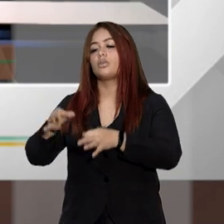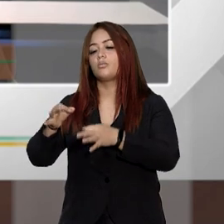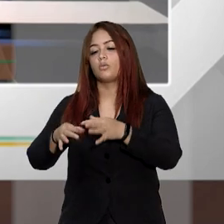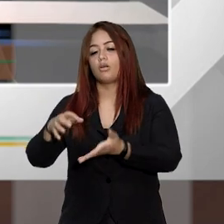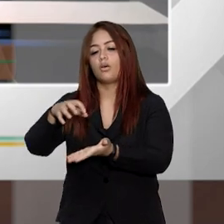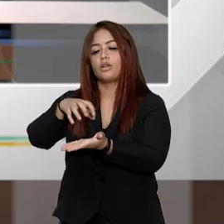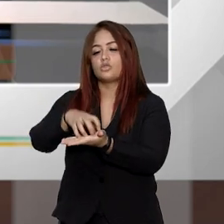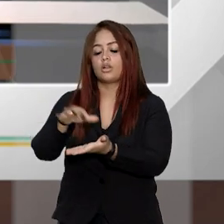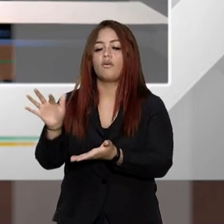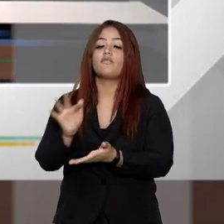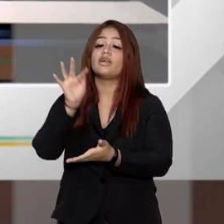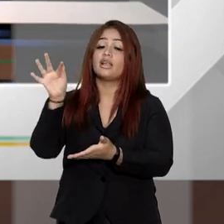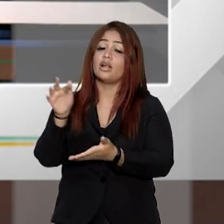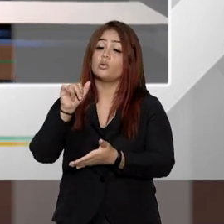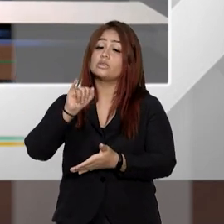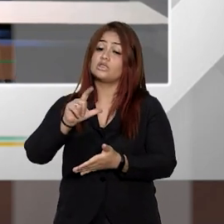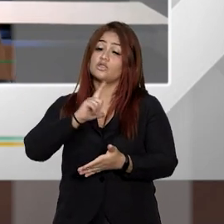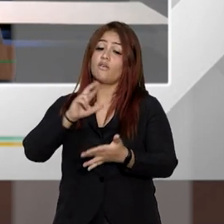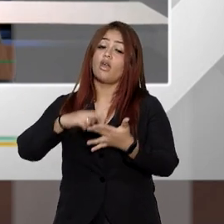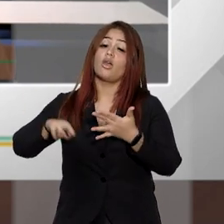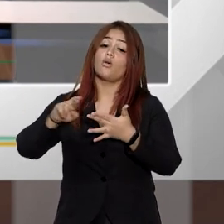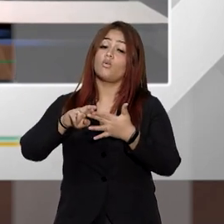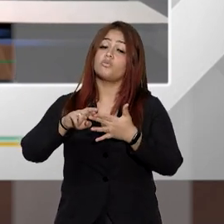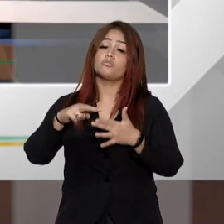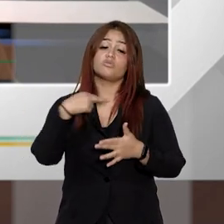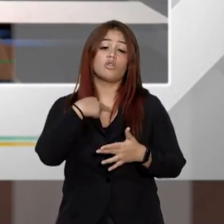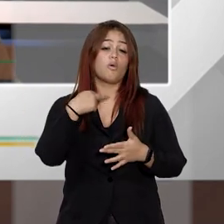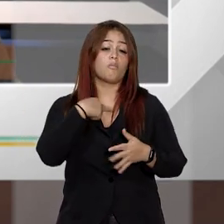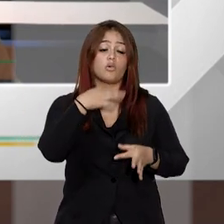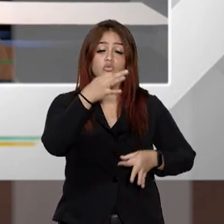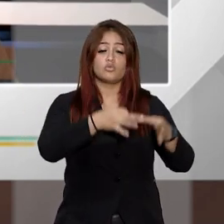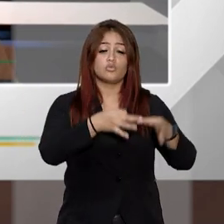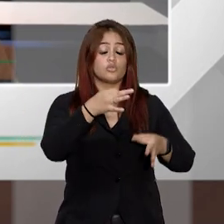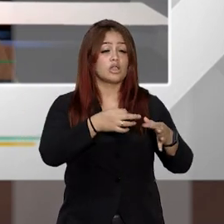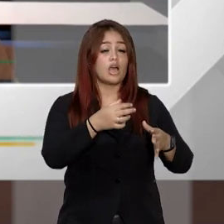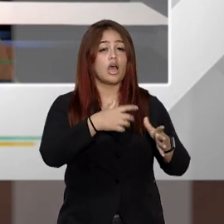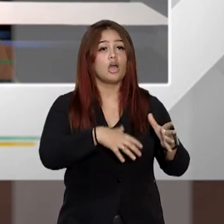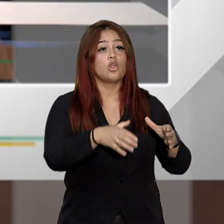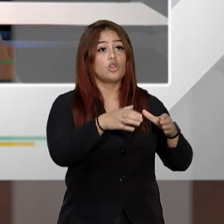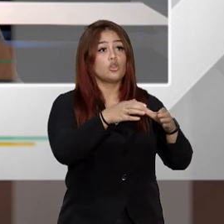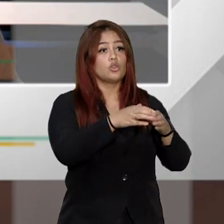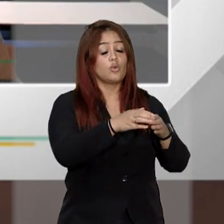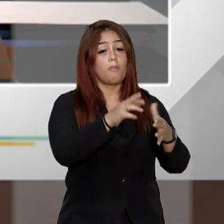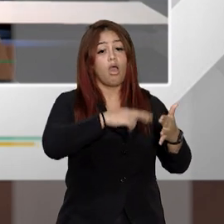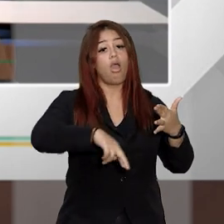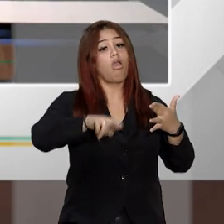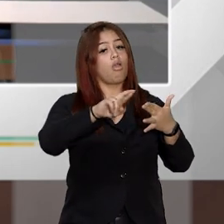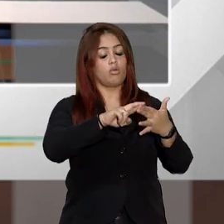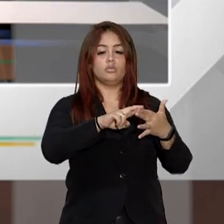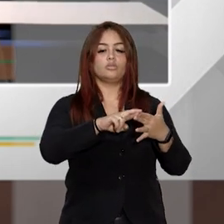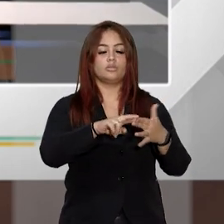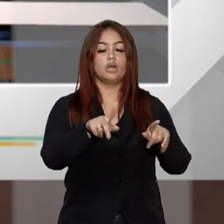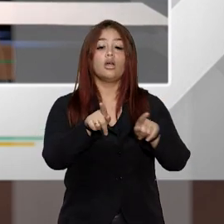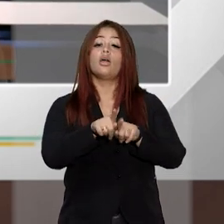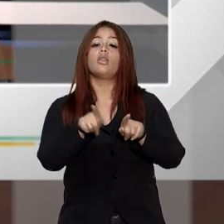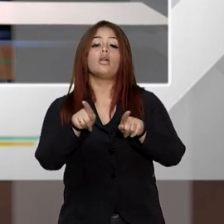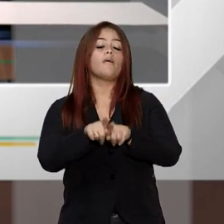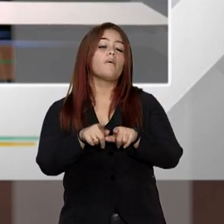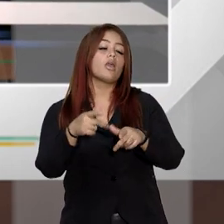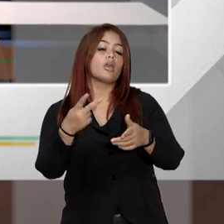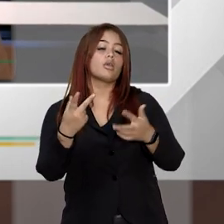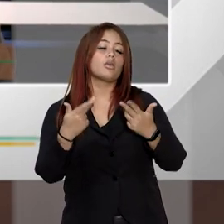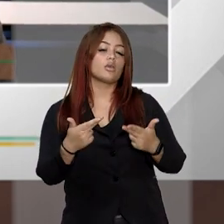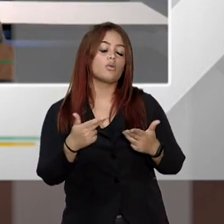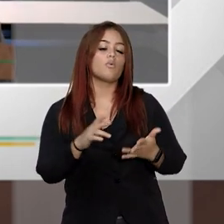Federal em caso de recurso. E não podem ser julgadas pela turma recursal, O mesmo raciocínio vai